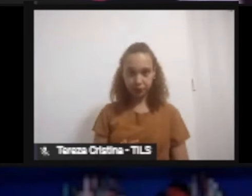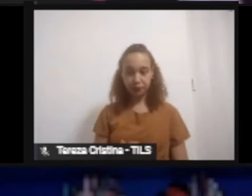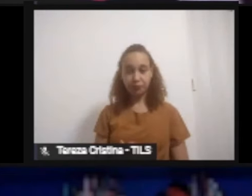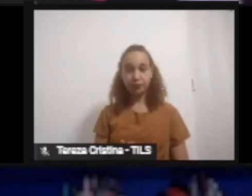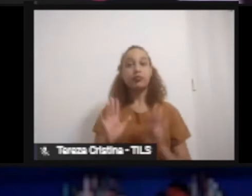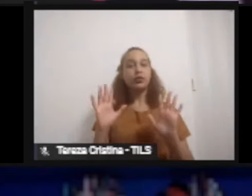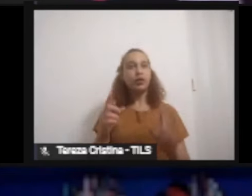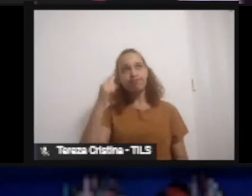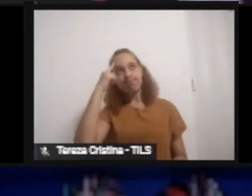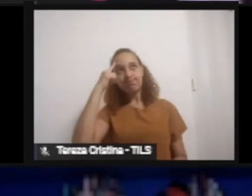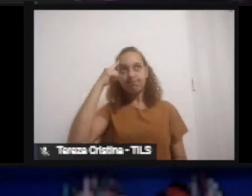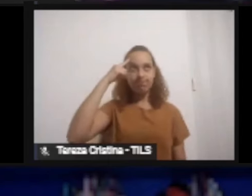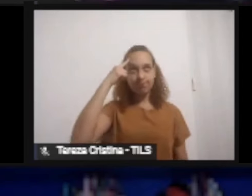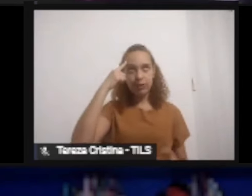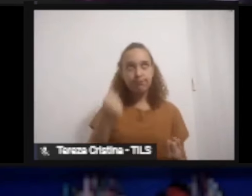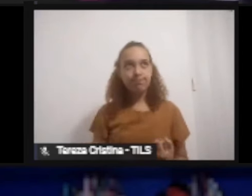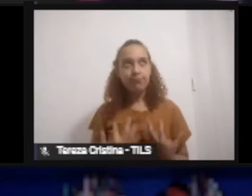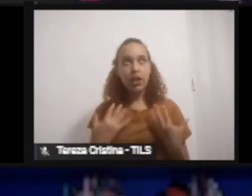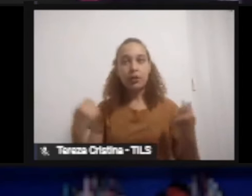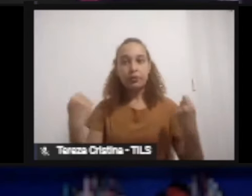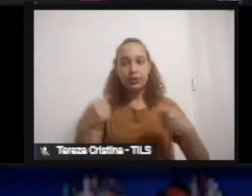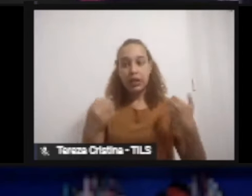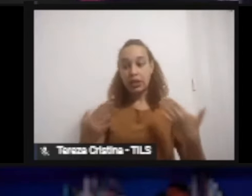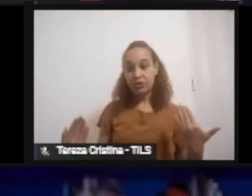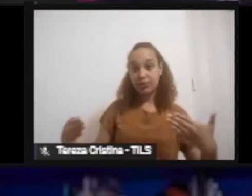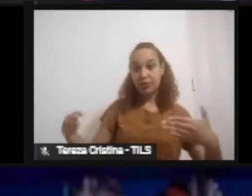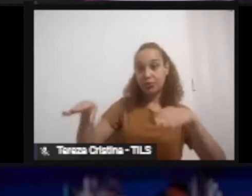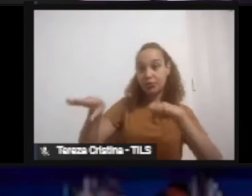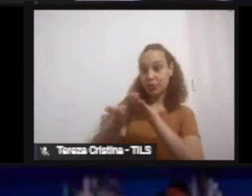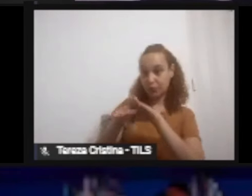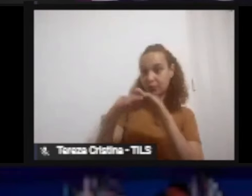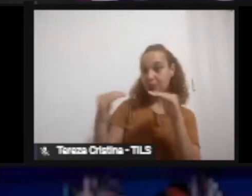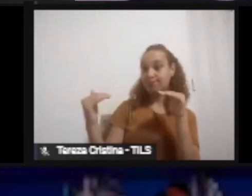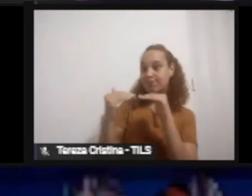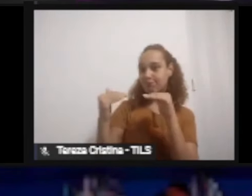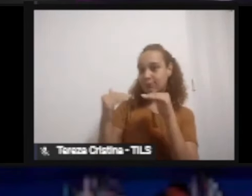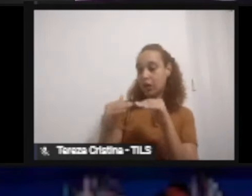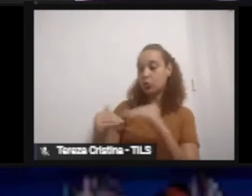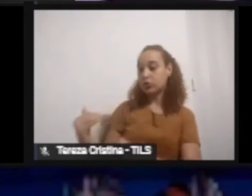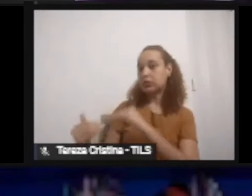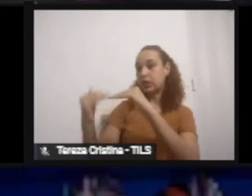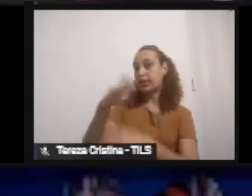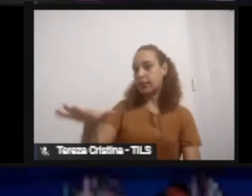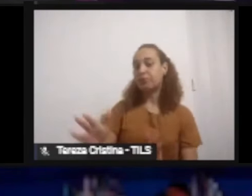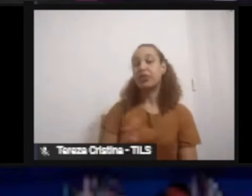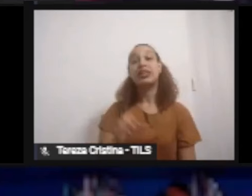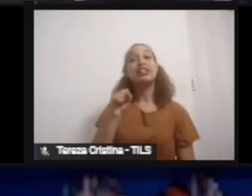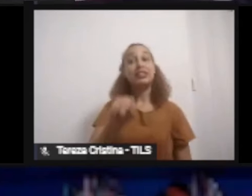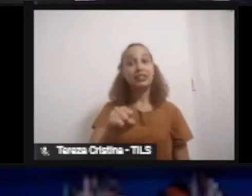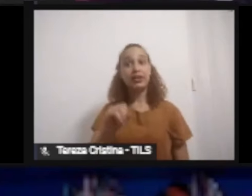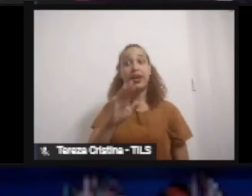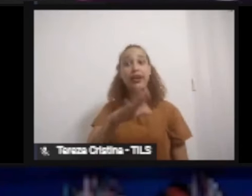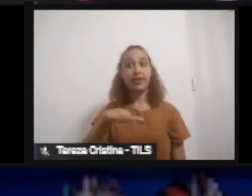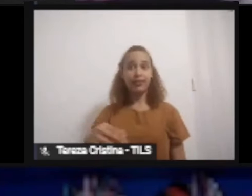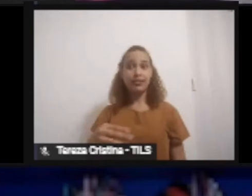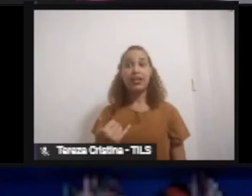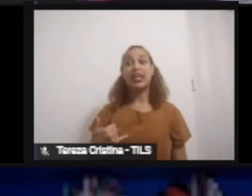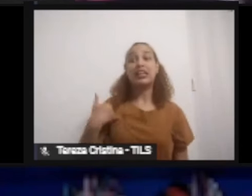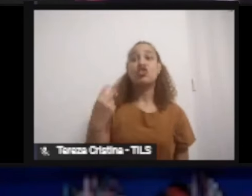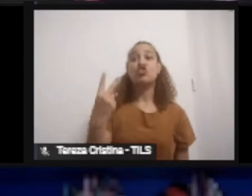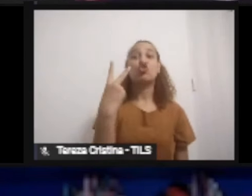expectativas, elas têm que estar de acordo com o desenvolvimento da criança. Se uma criança de 2 anos está brincando e ela esbarra na